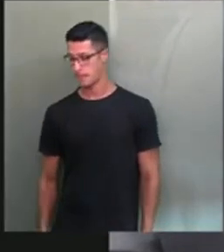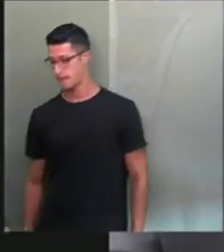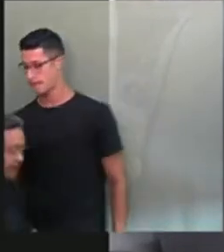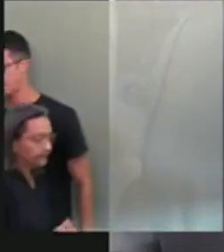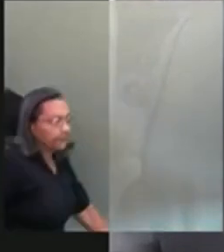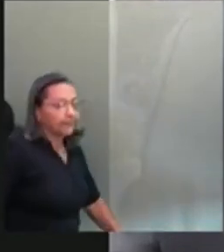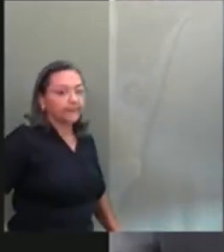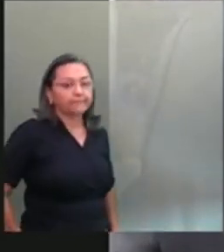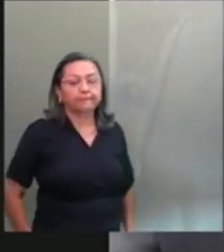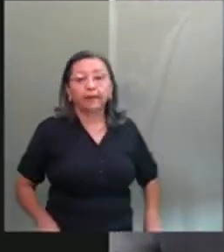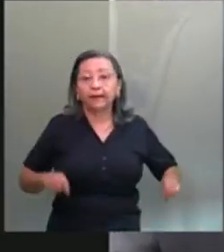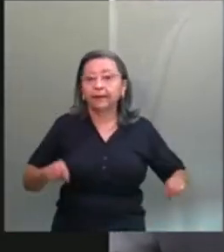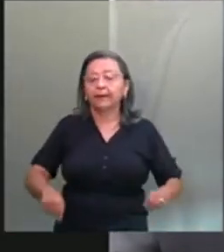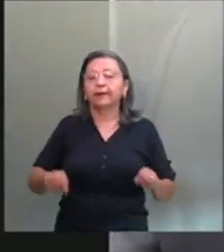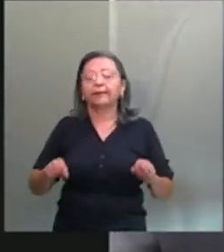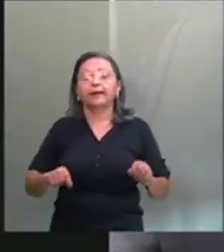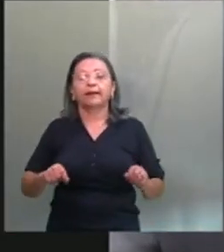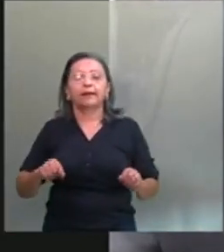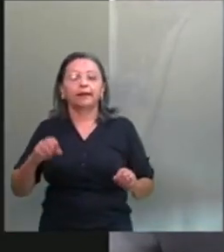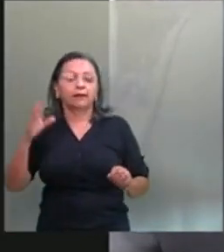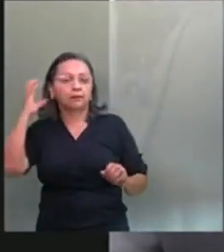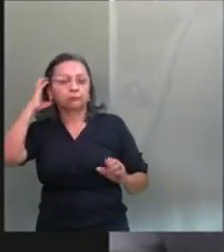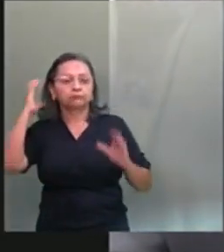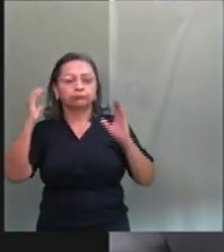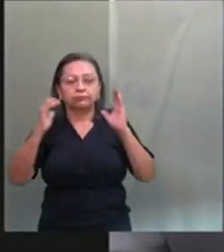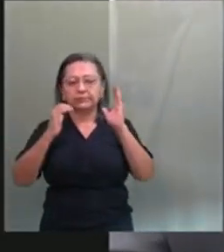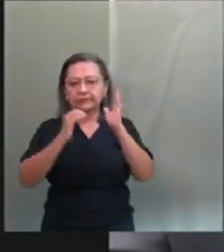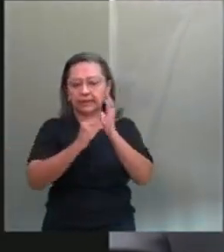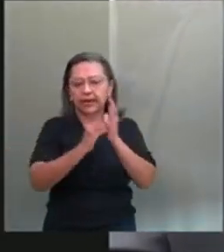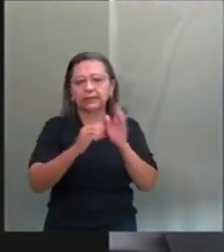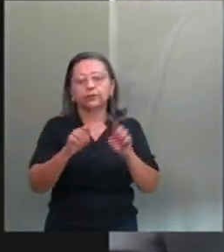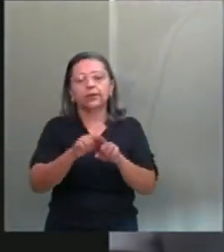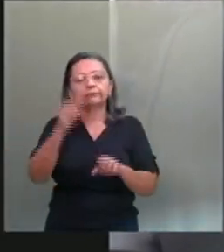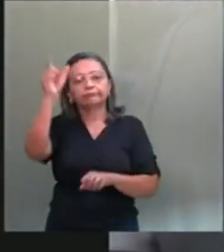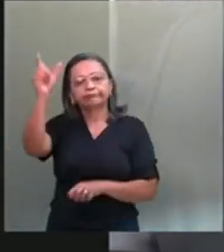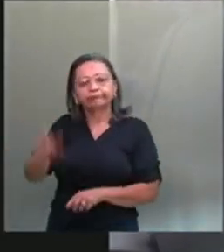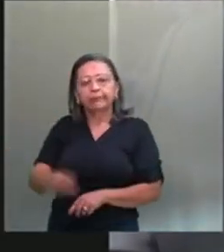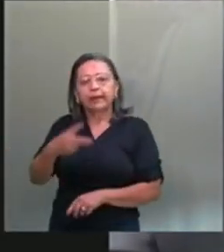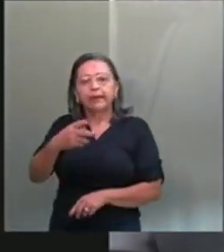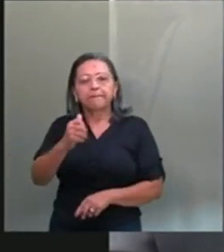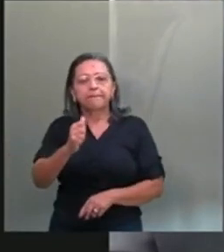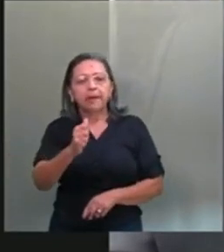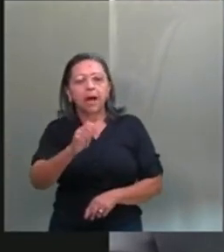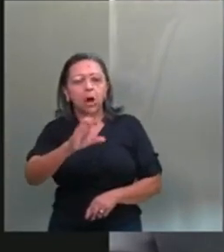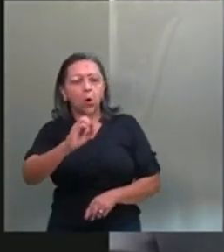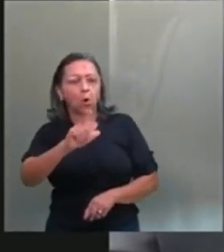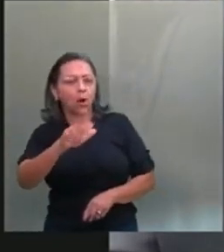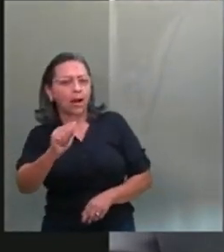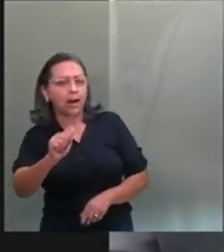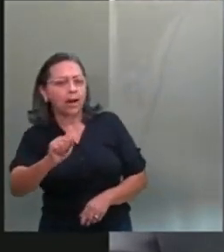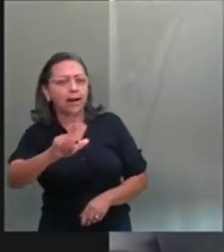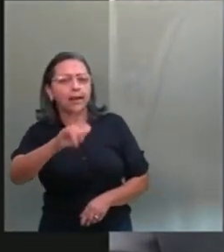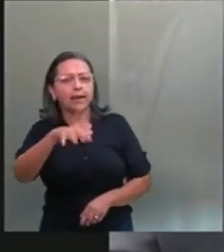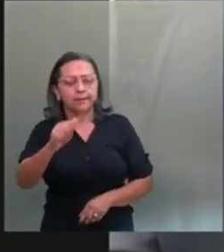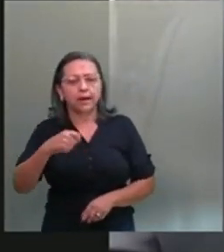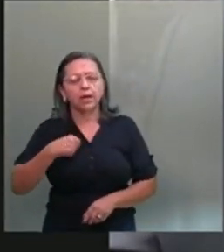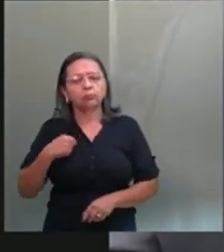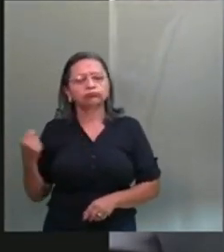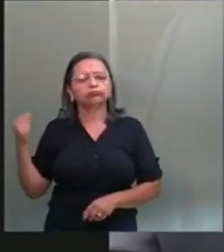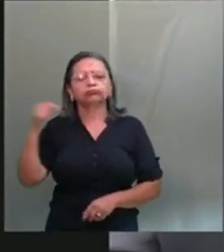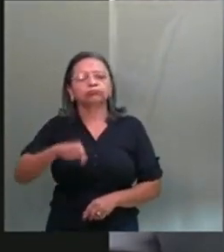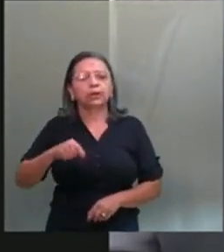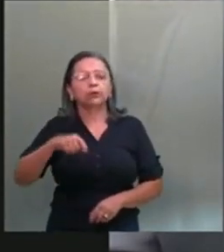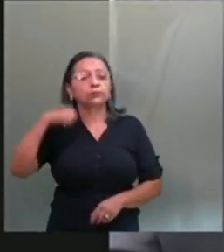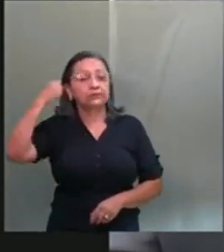da Agência Senado, Paola Lima. Então, eu queria dizer que, como senador,